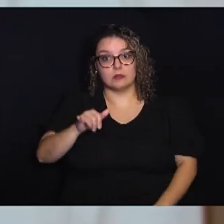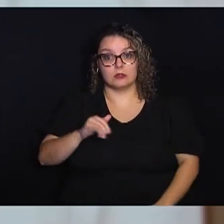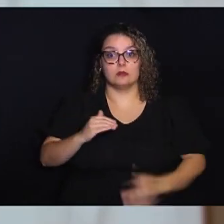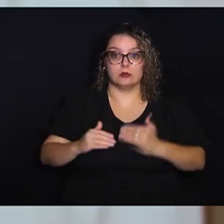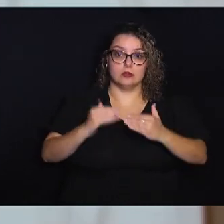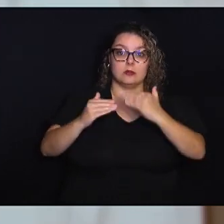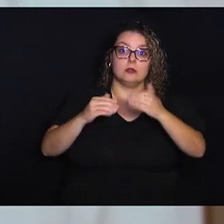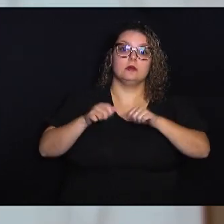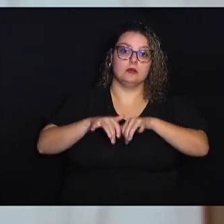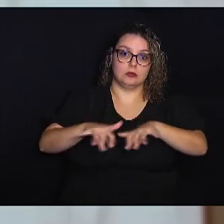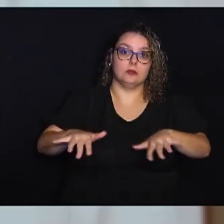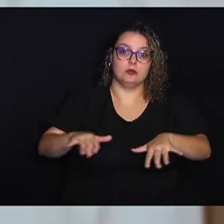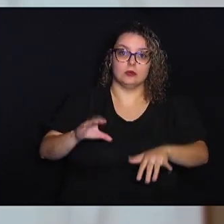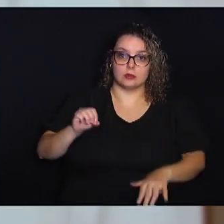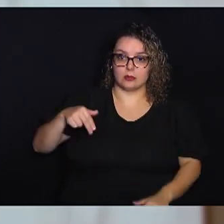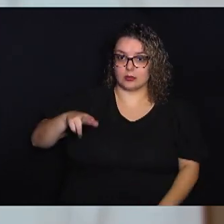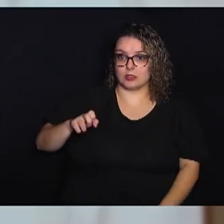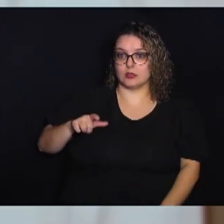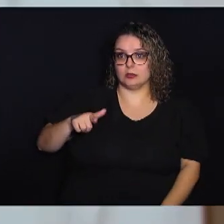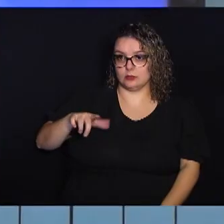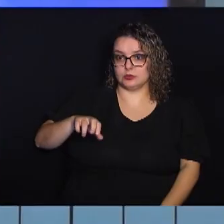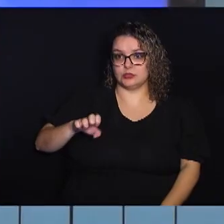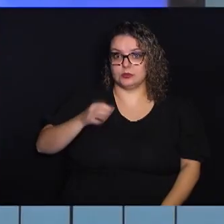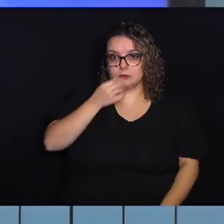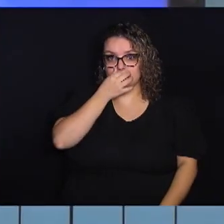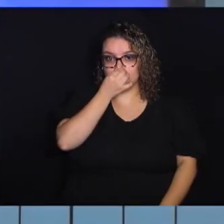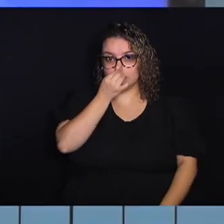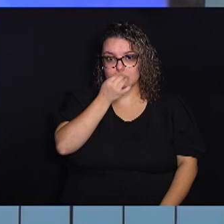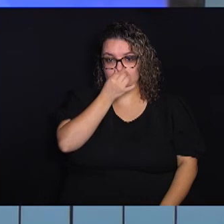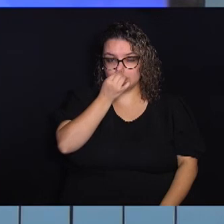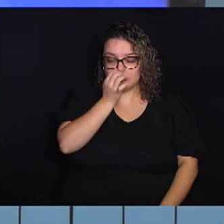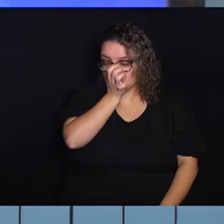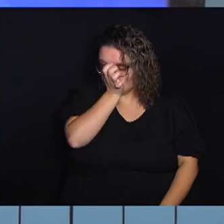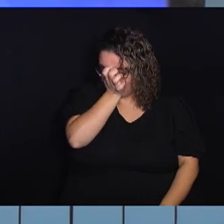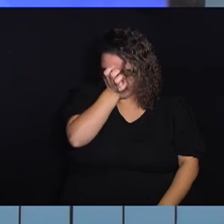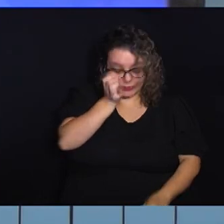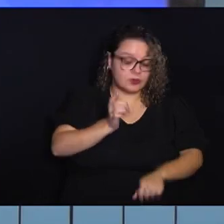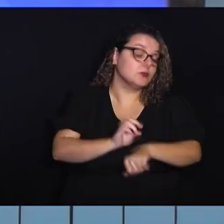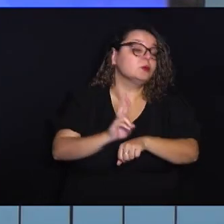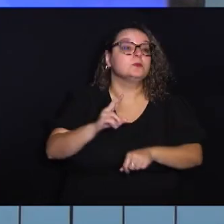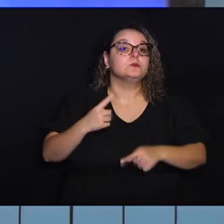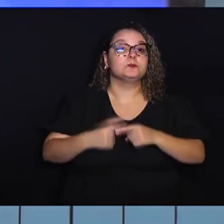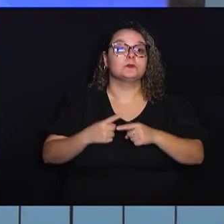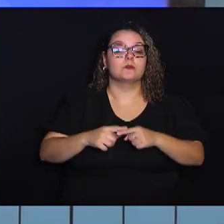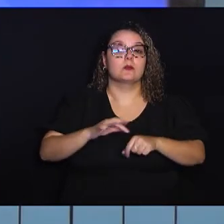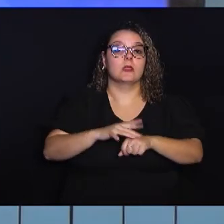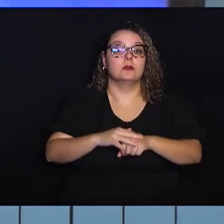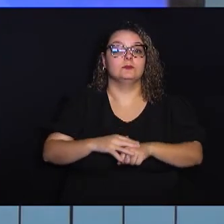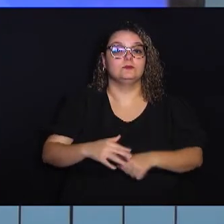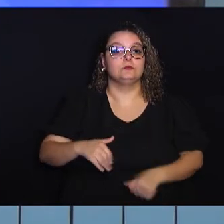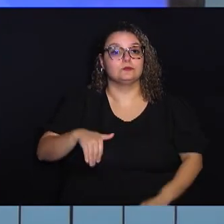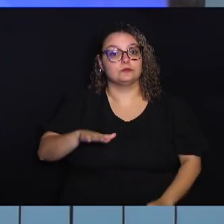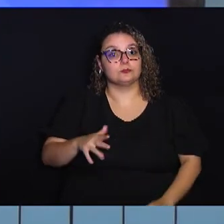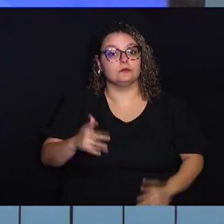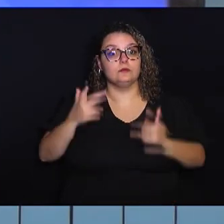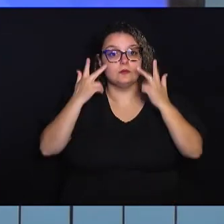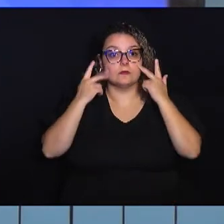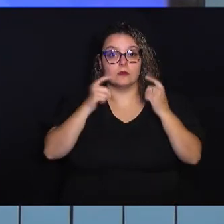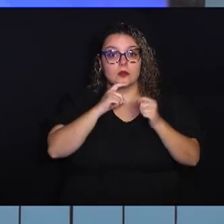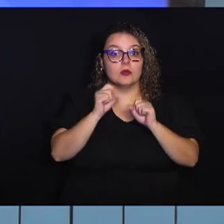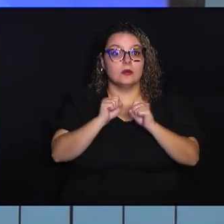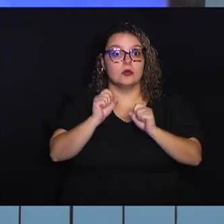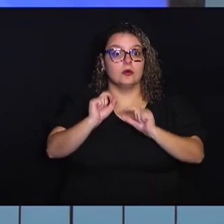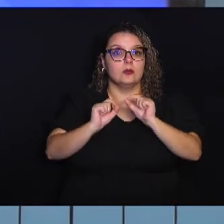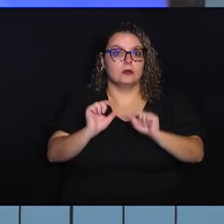desenvolva e transmita coqueluche para os demais. Agora, doutor, por que essas doenças elas são mais frequentes no inverno? O